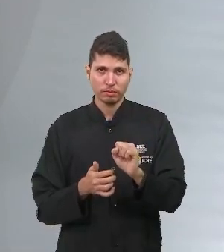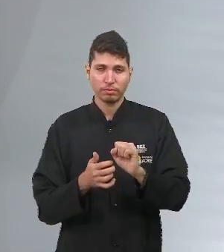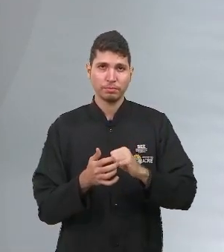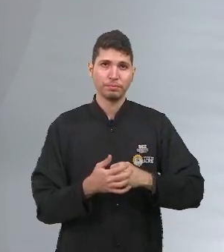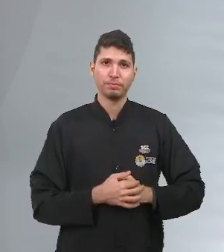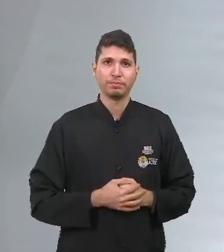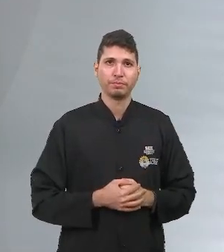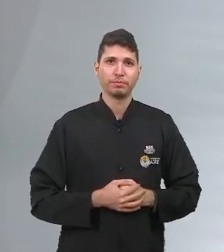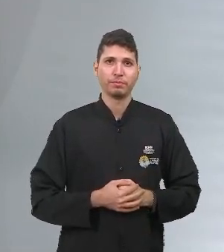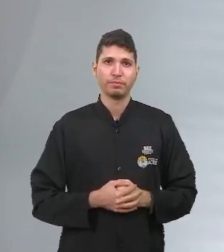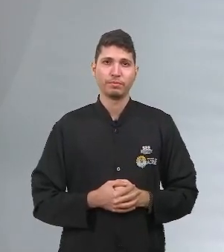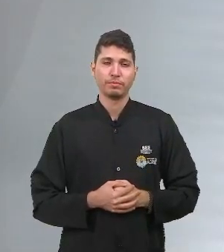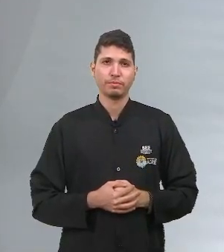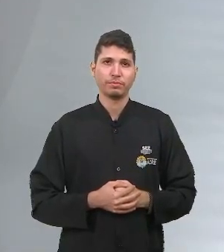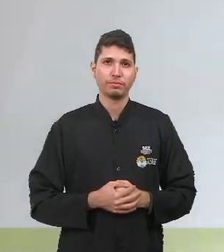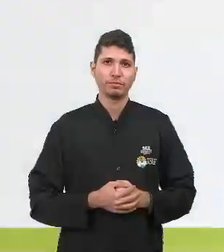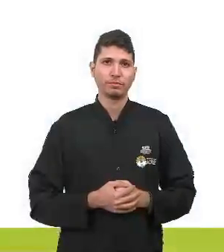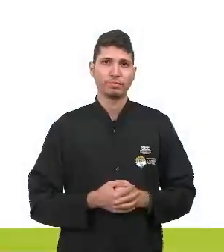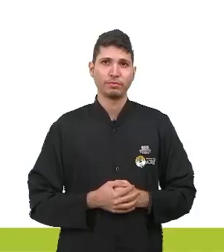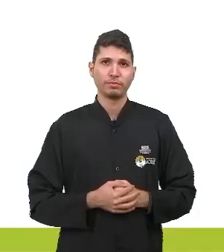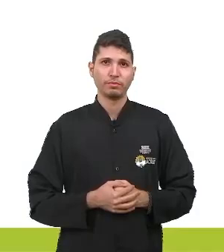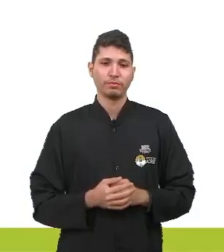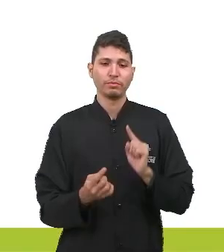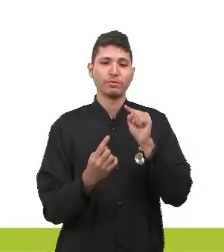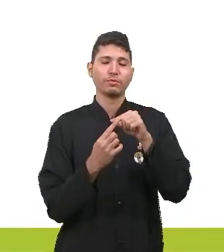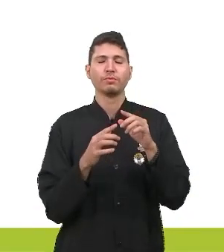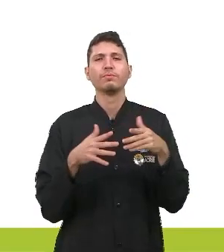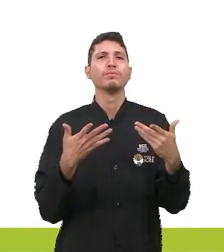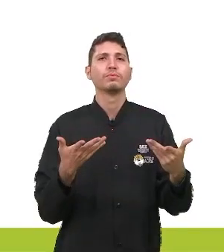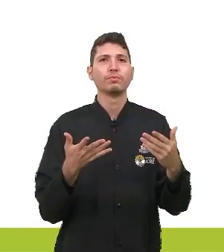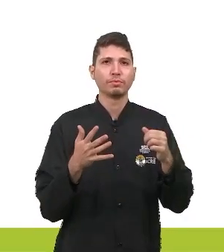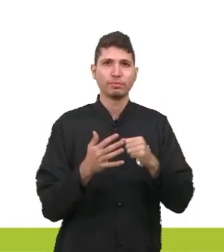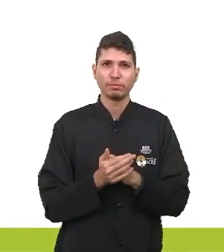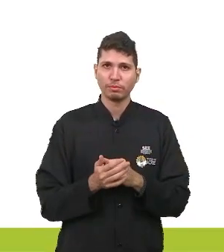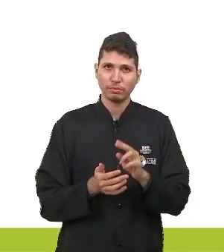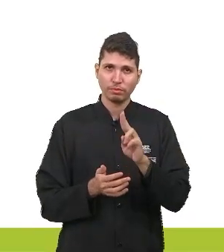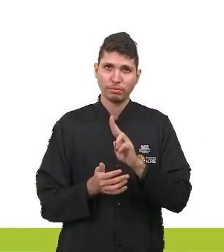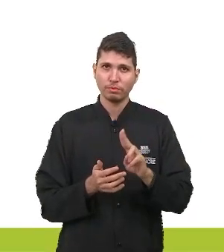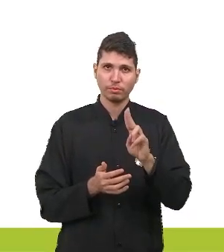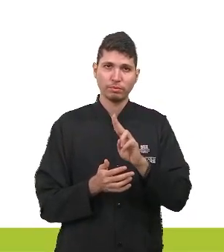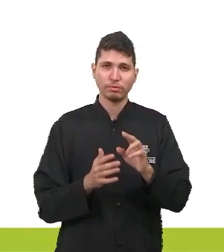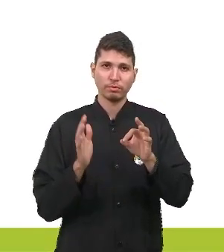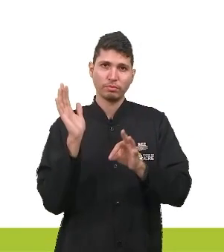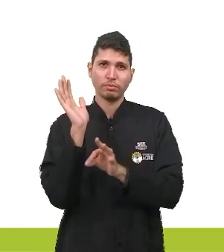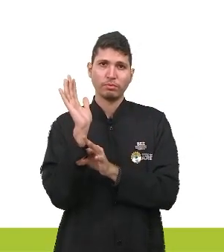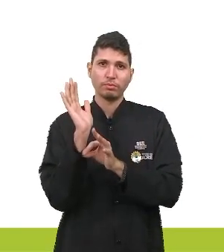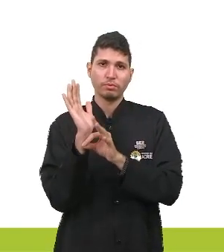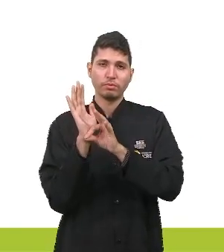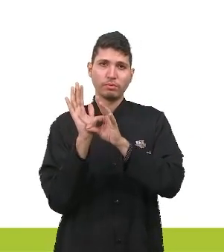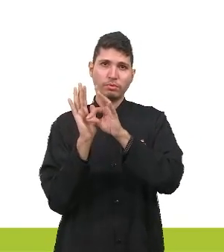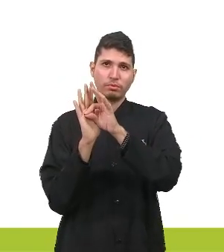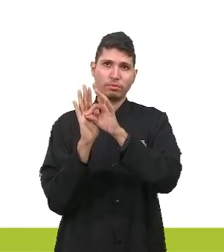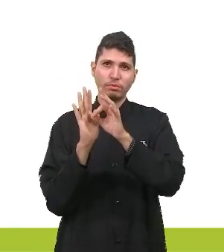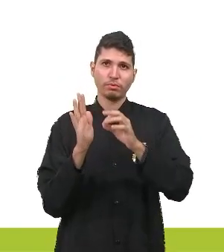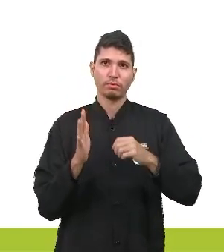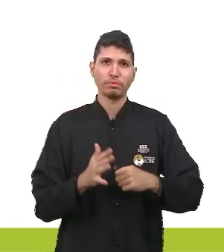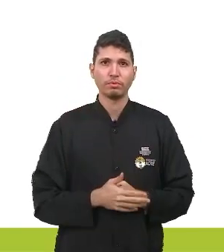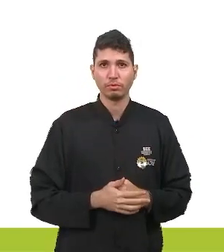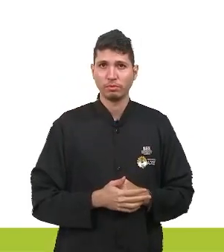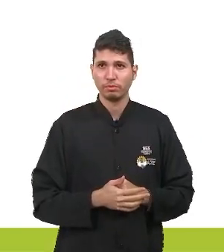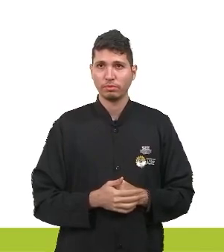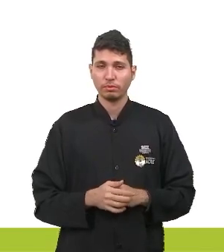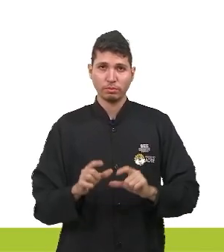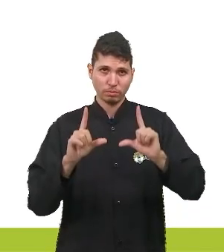consomem. Ok? Então tá. Qual é a finalidade do uso desse revestimento à base de celulose? É diminuir a absorção do